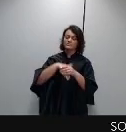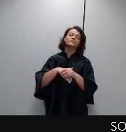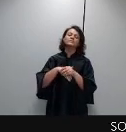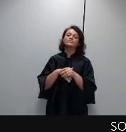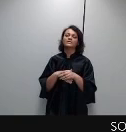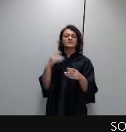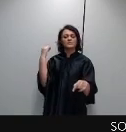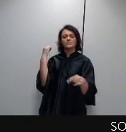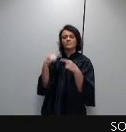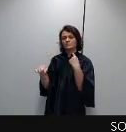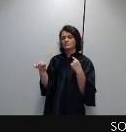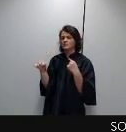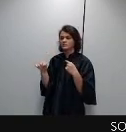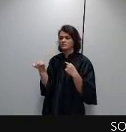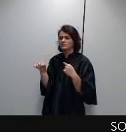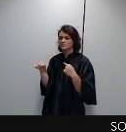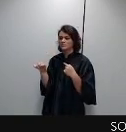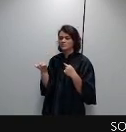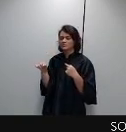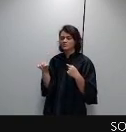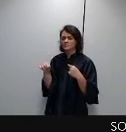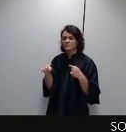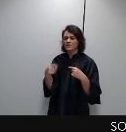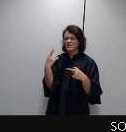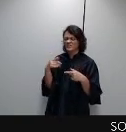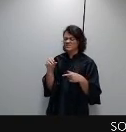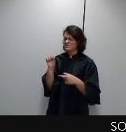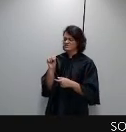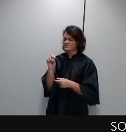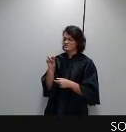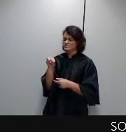você conta não ignorou dessa súmula